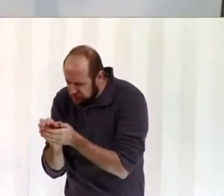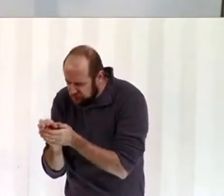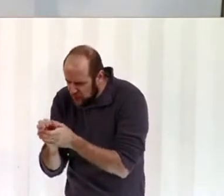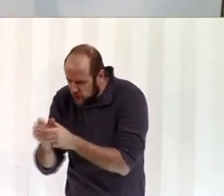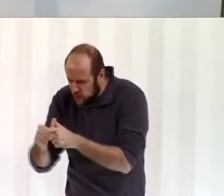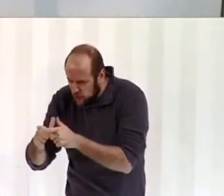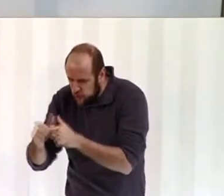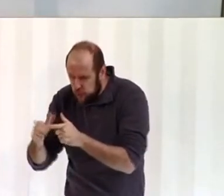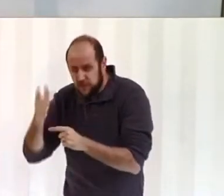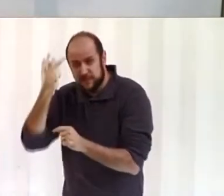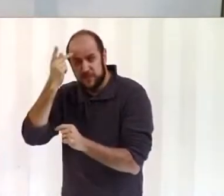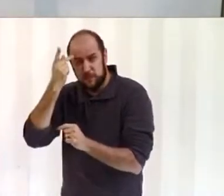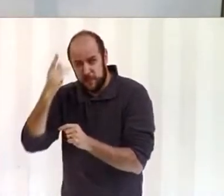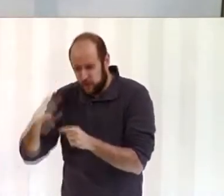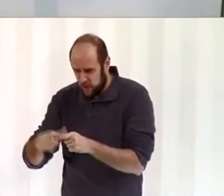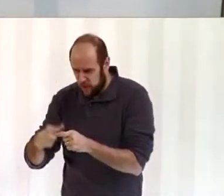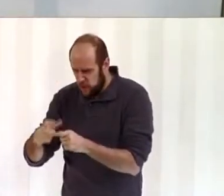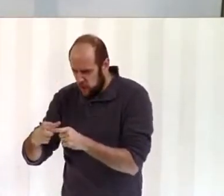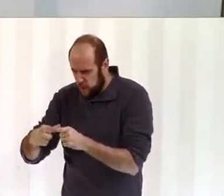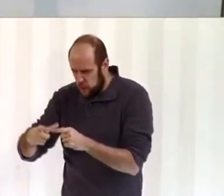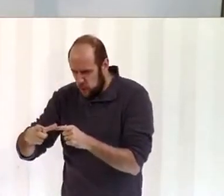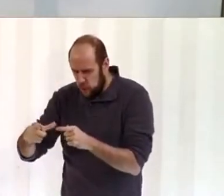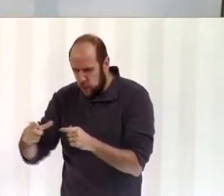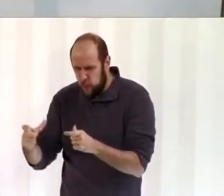em São Paulo e no Brasil já naquela época.